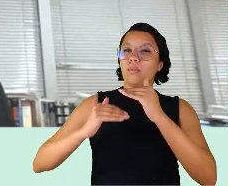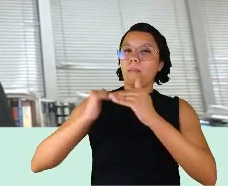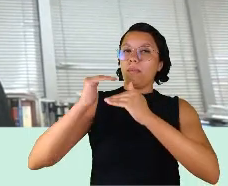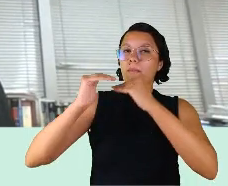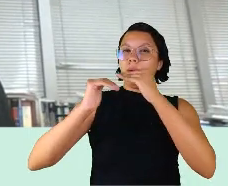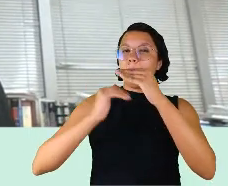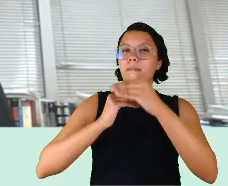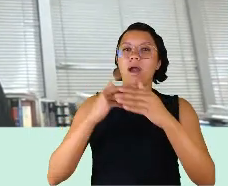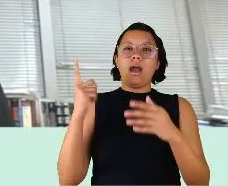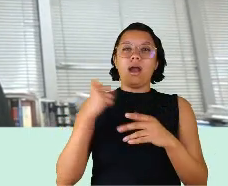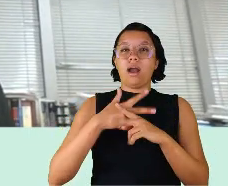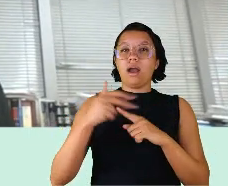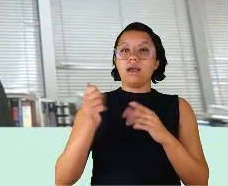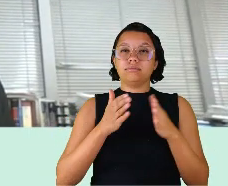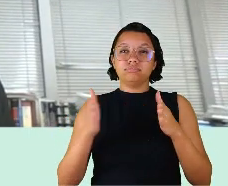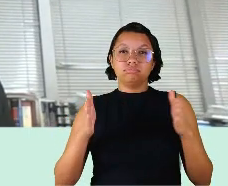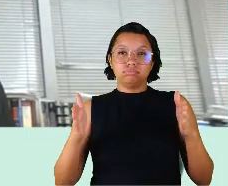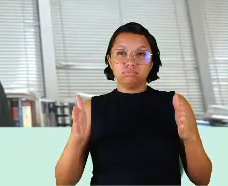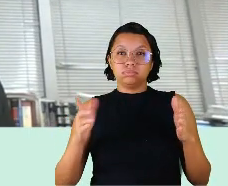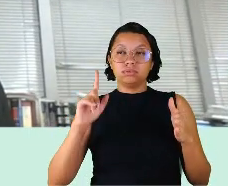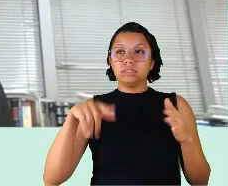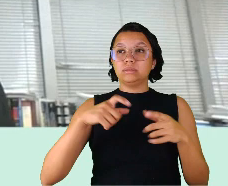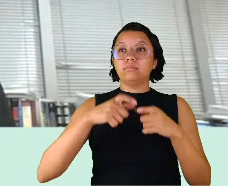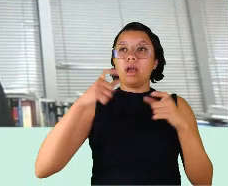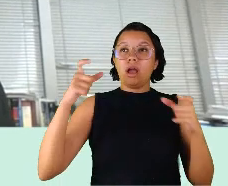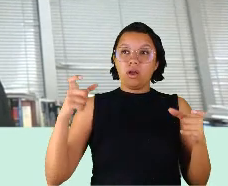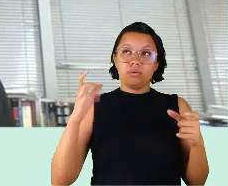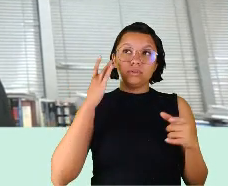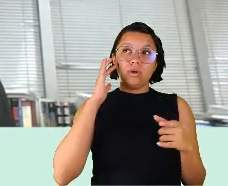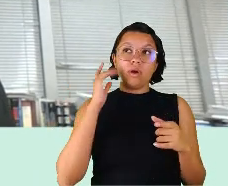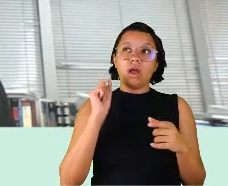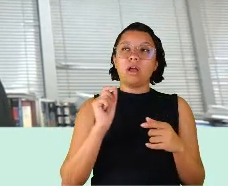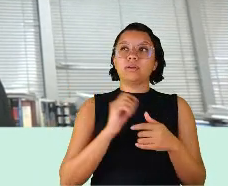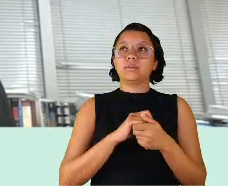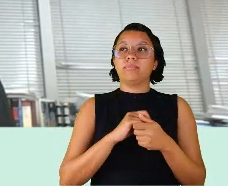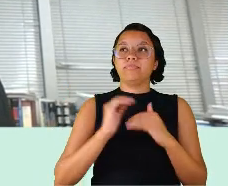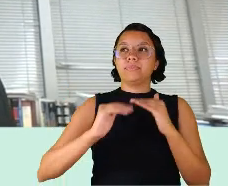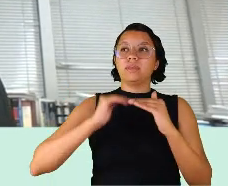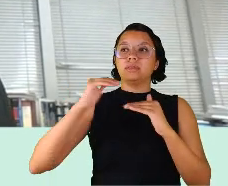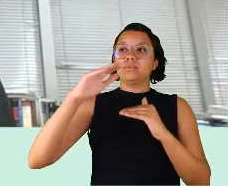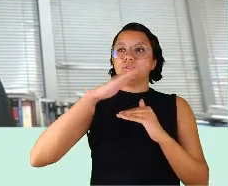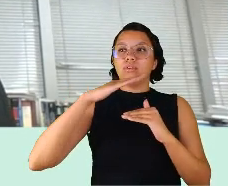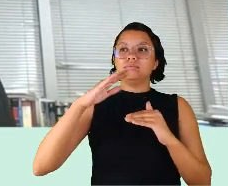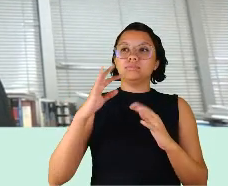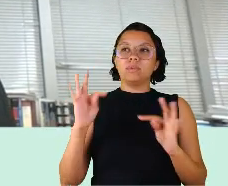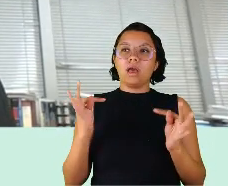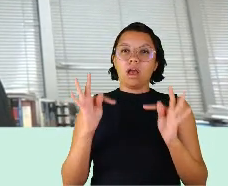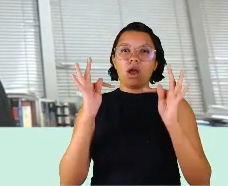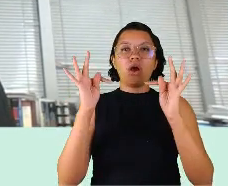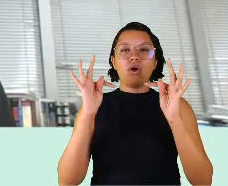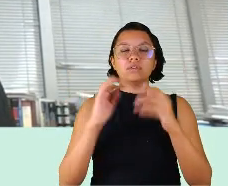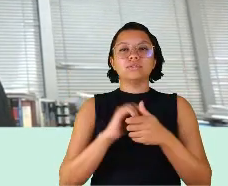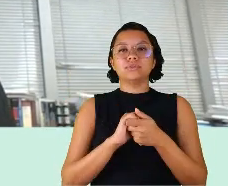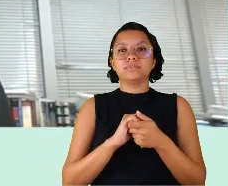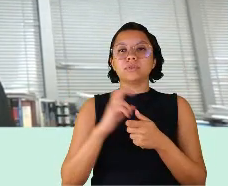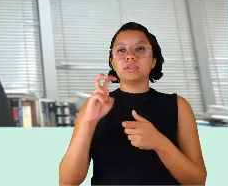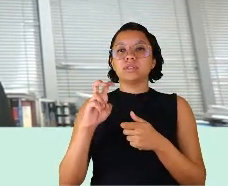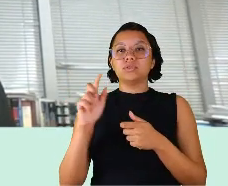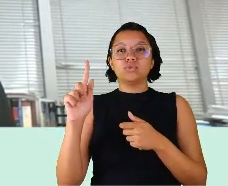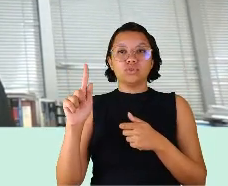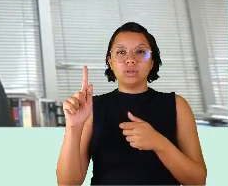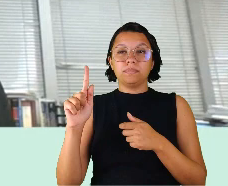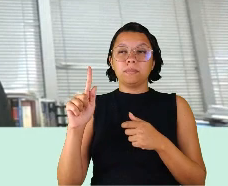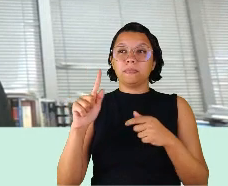espaço, se tornando predominante, e acho que, sobretudo com a tecnologia de 5G, que